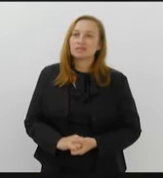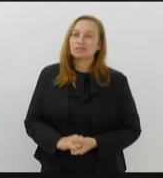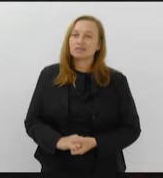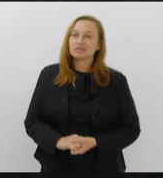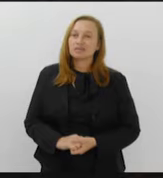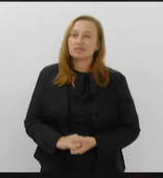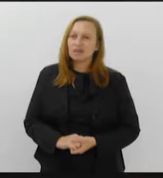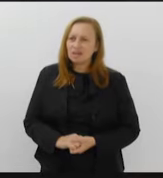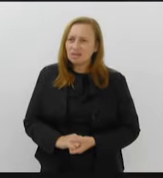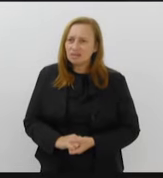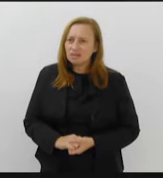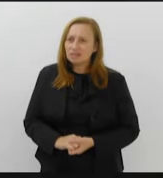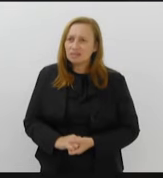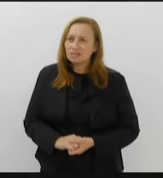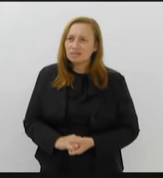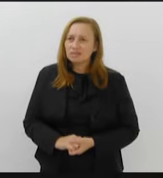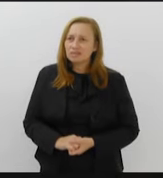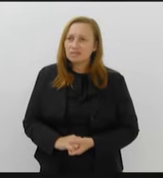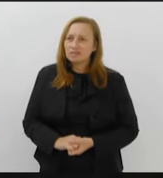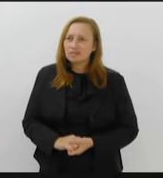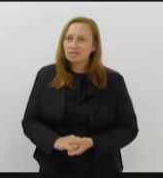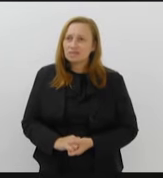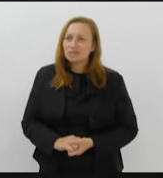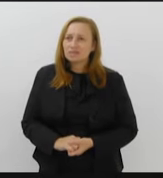Gleb Schneider.